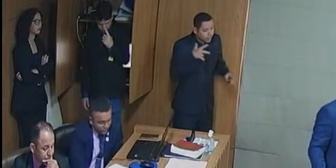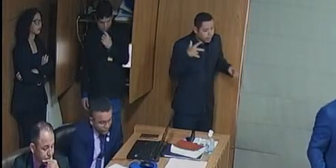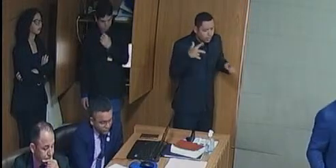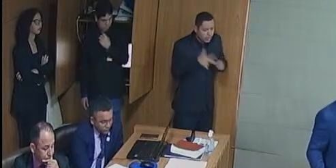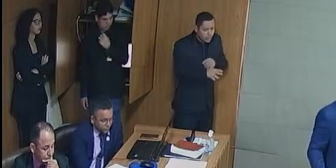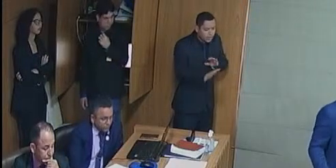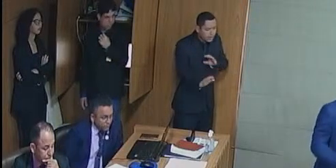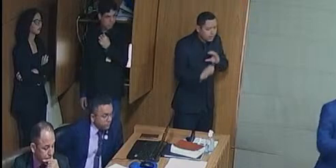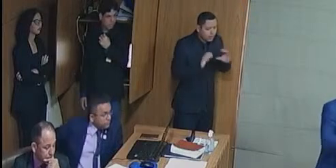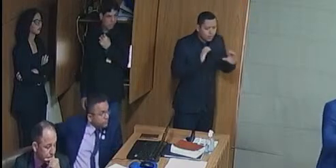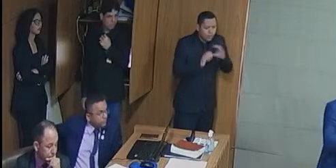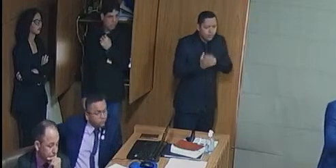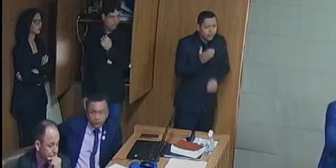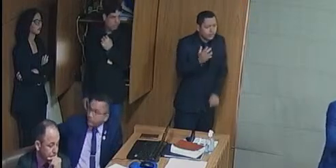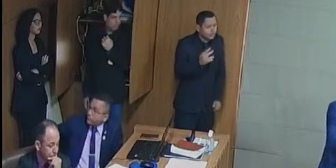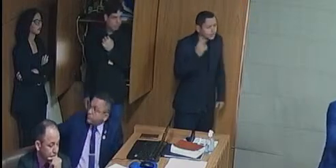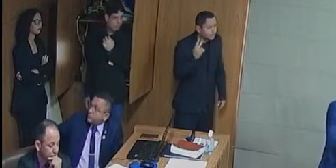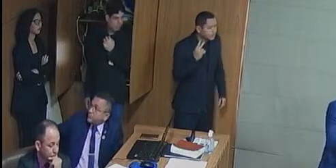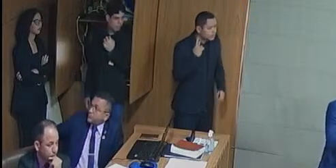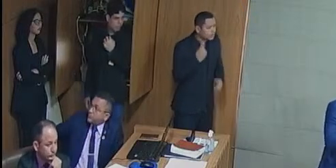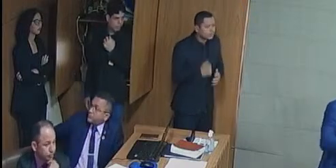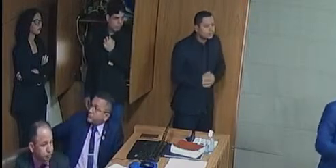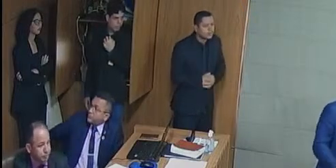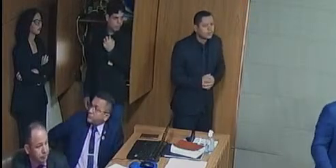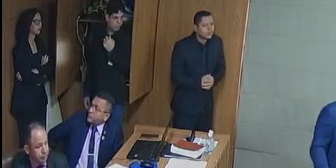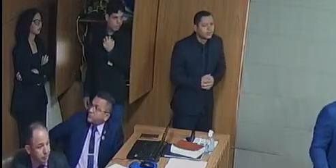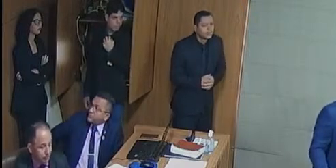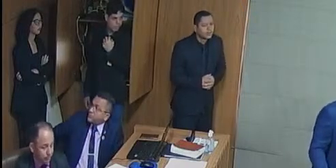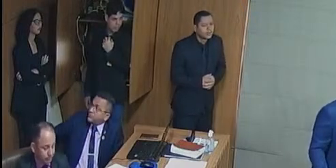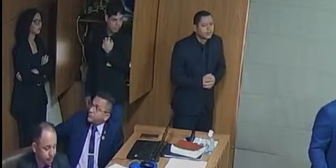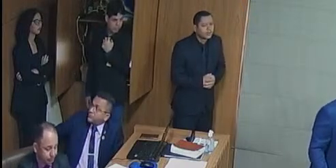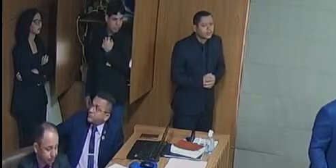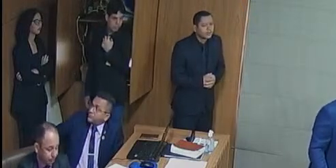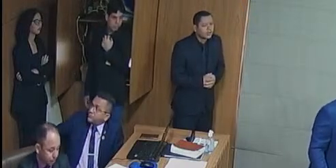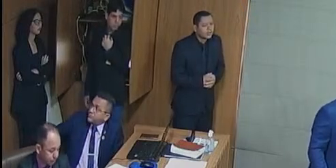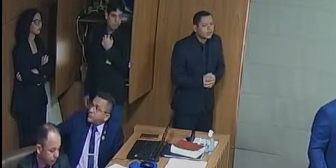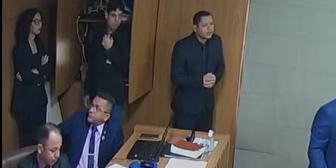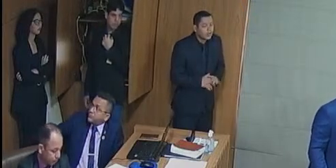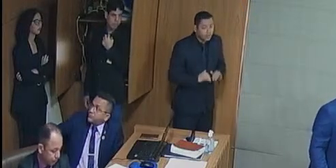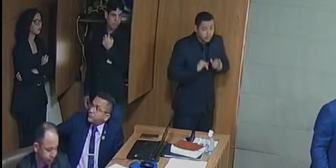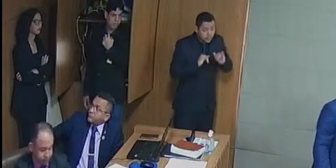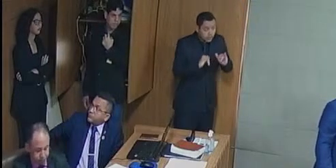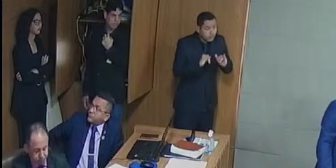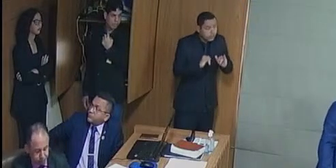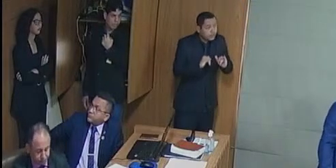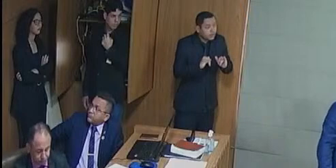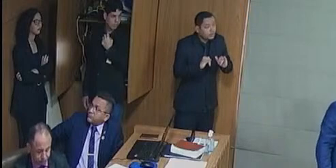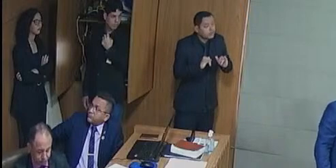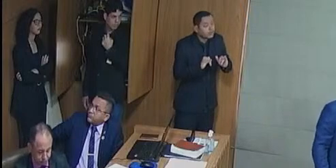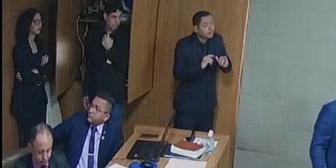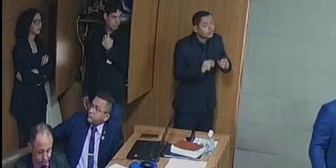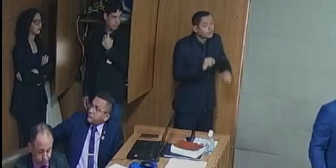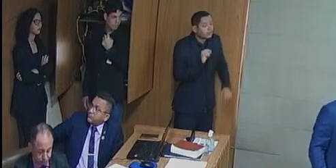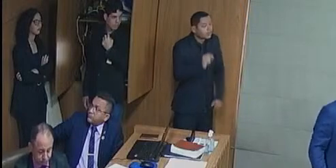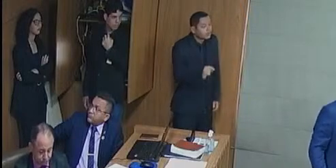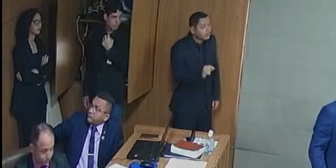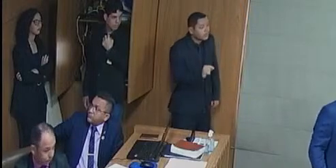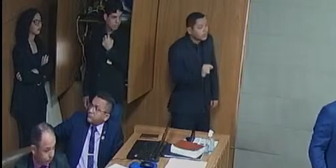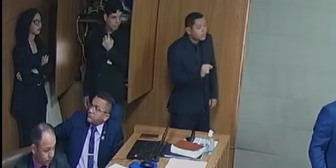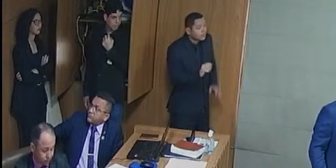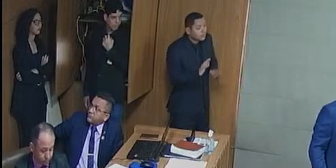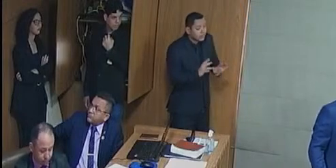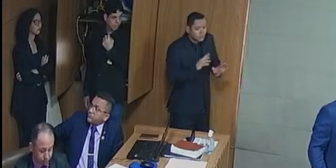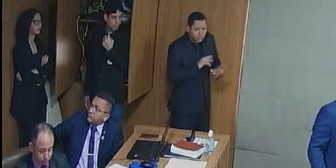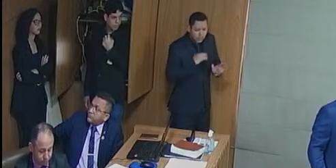tipo de comunicação com este promotor efetuei uma ligação a ele e falei que não era bandido tinha 37 anos de